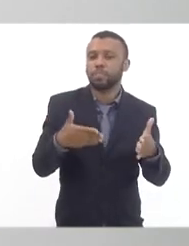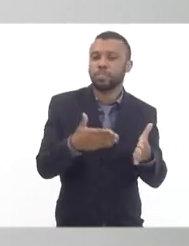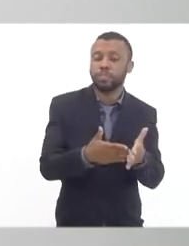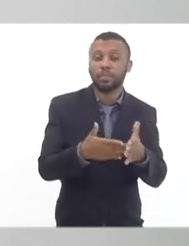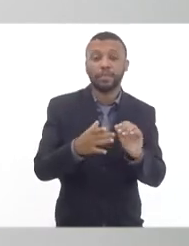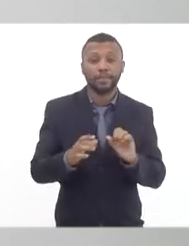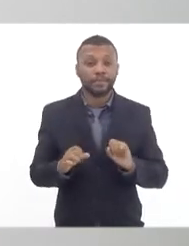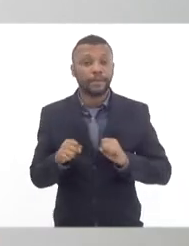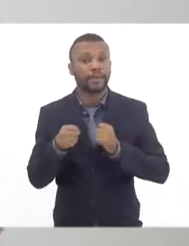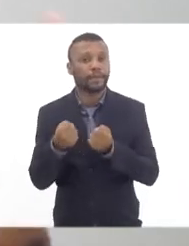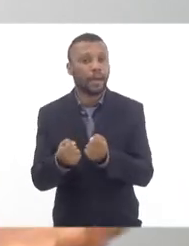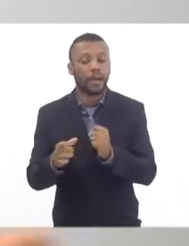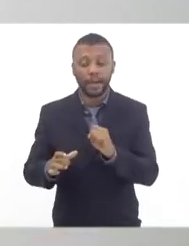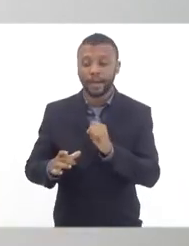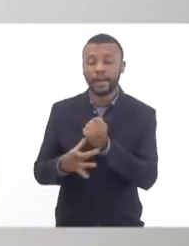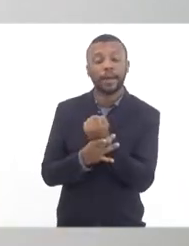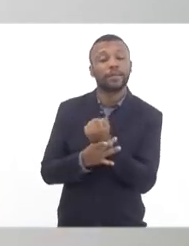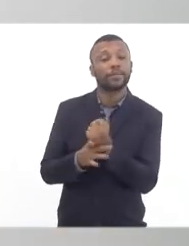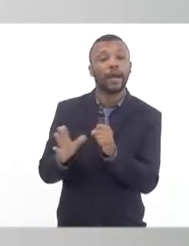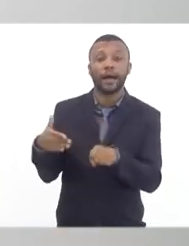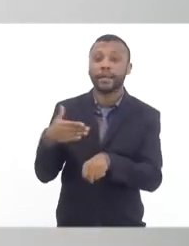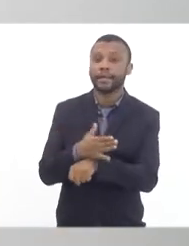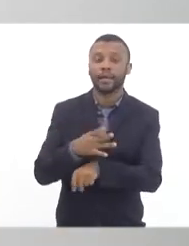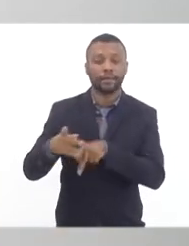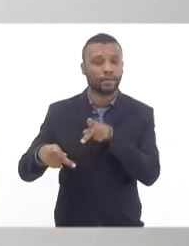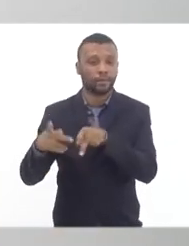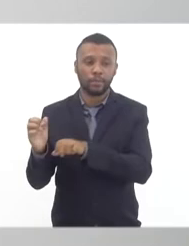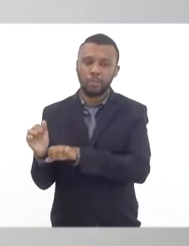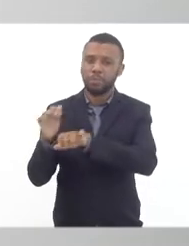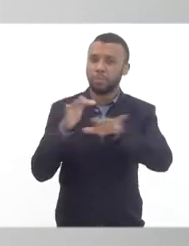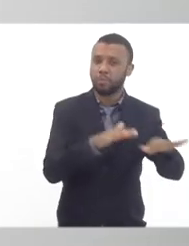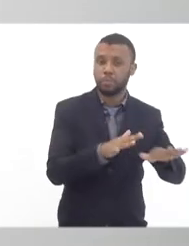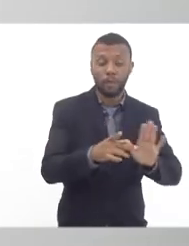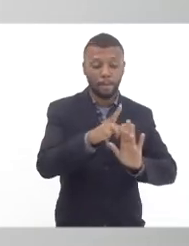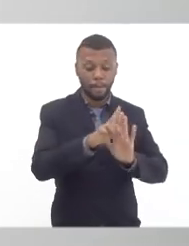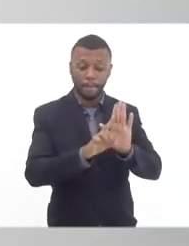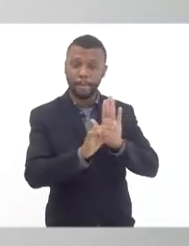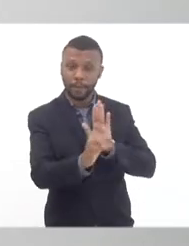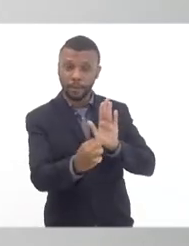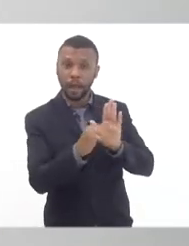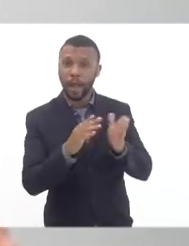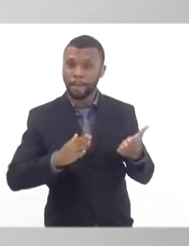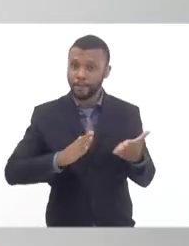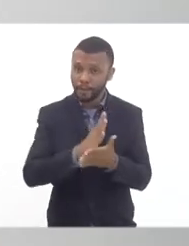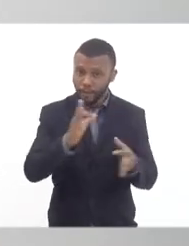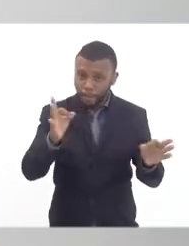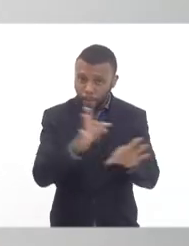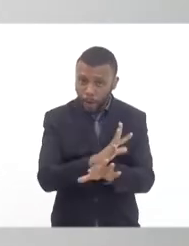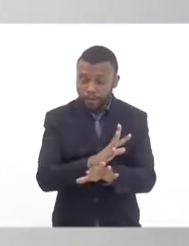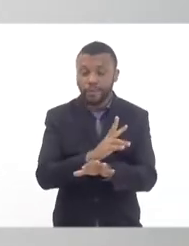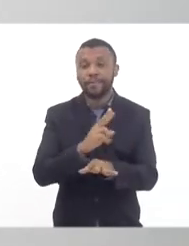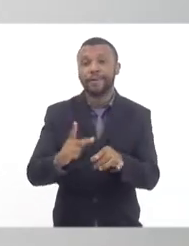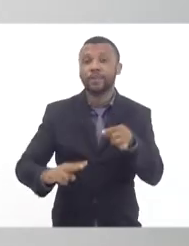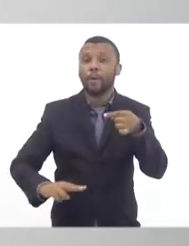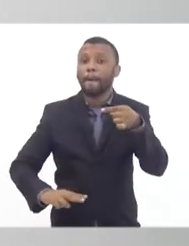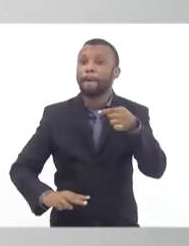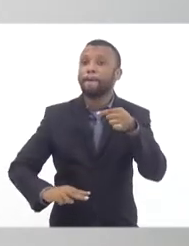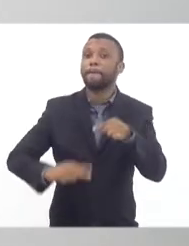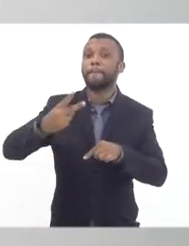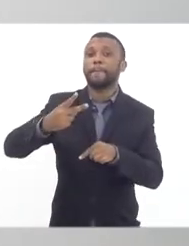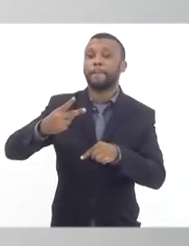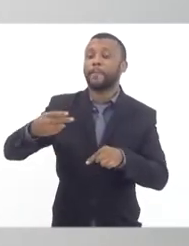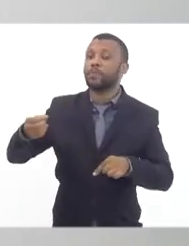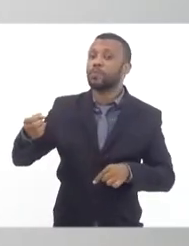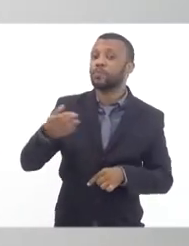da população. O PL do Ronaldo Anchieta aprovado, com certeza vai estabelecer um novo paradigma, estabelecendo